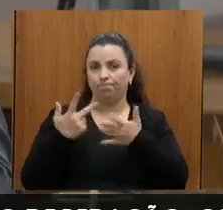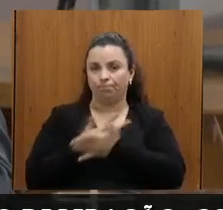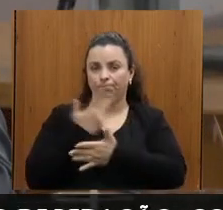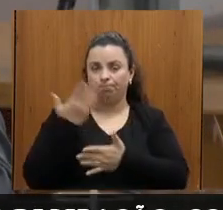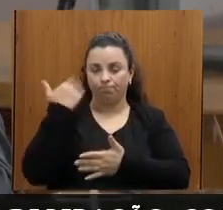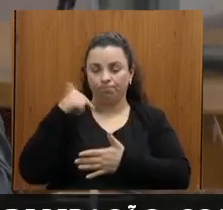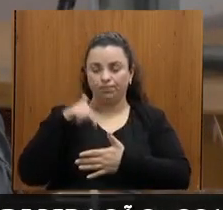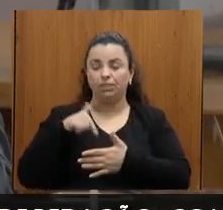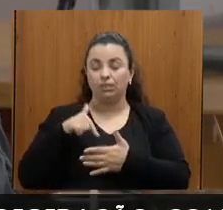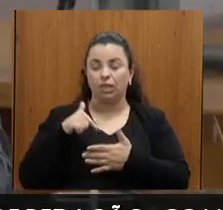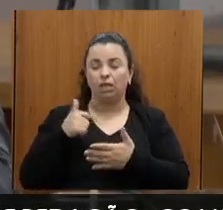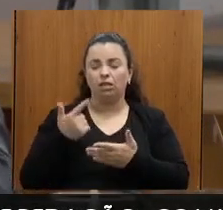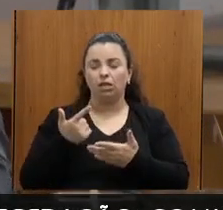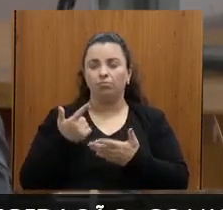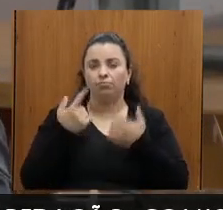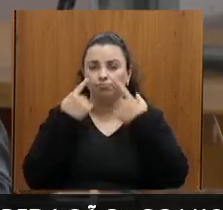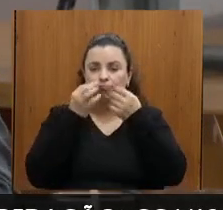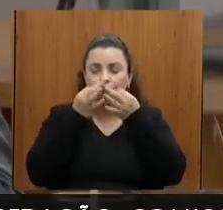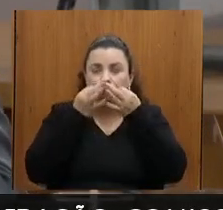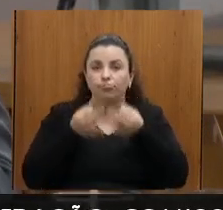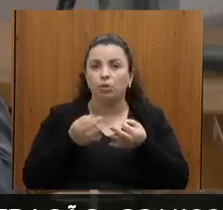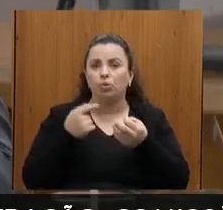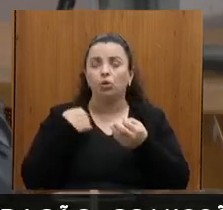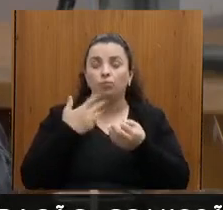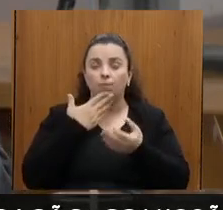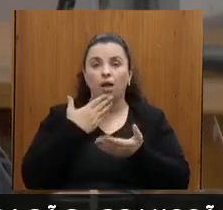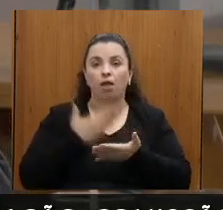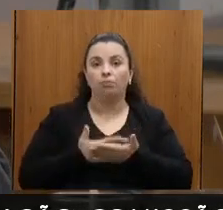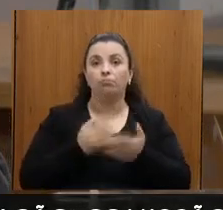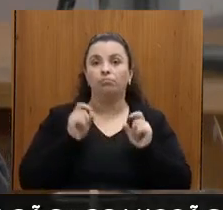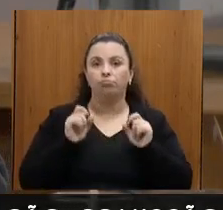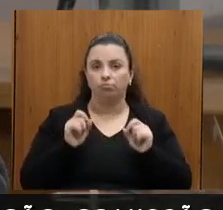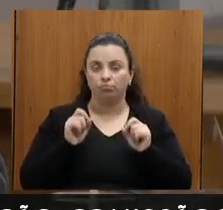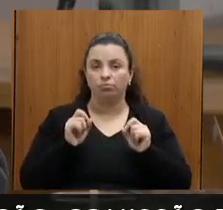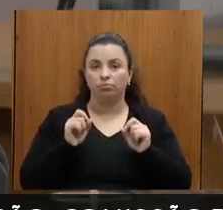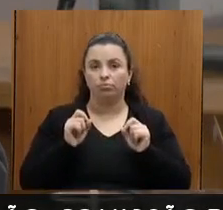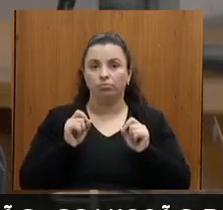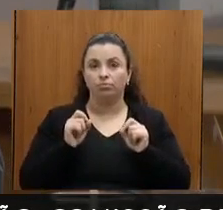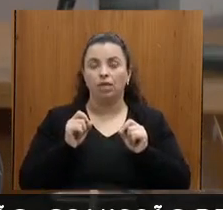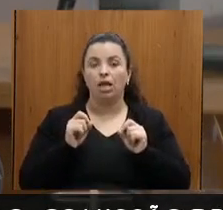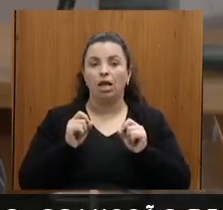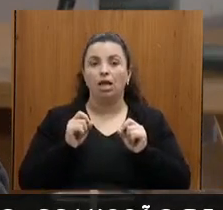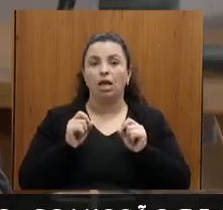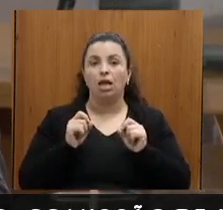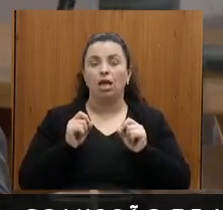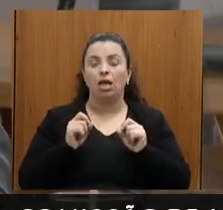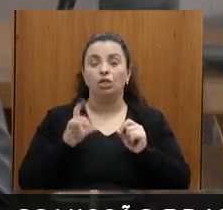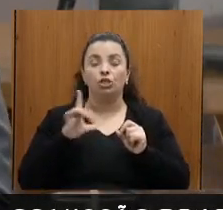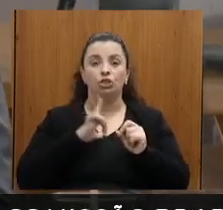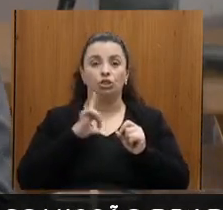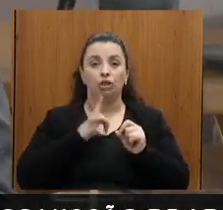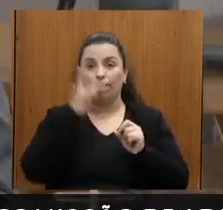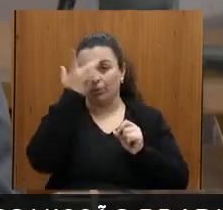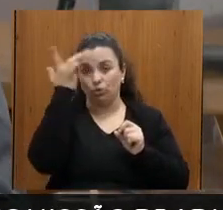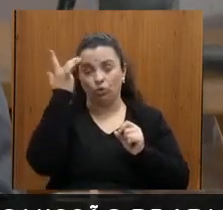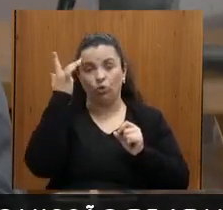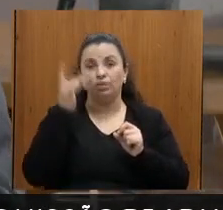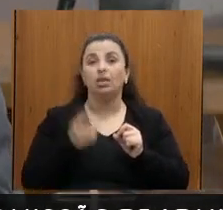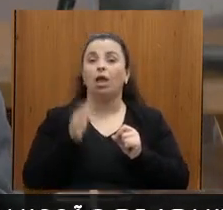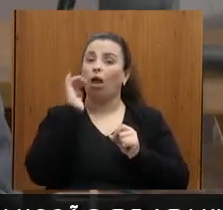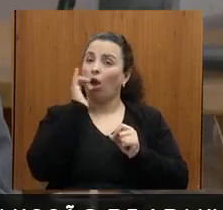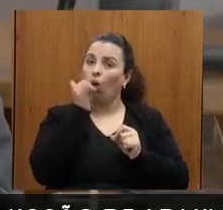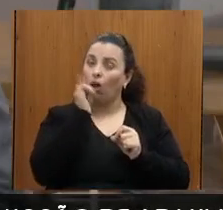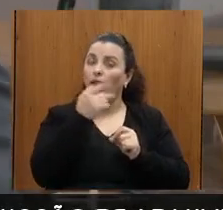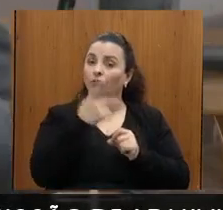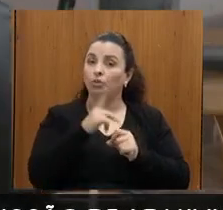chamou a atenção porque nos impressionou demais. Os depoimentos. Nós tínhamos situação de pessoas que relatavam